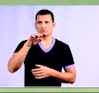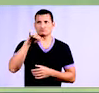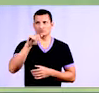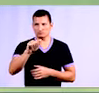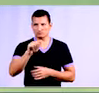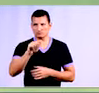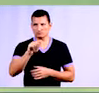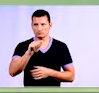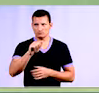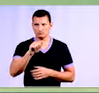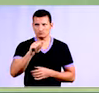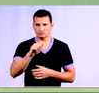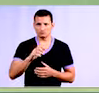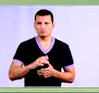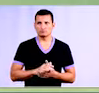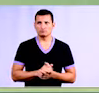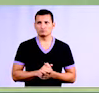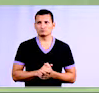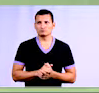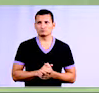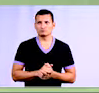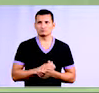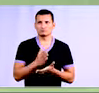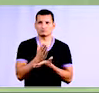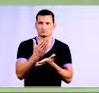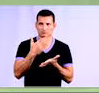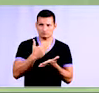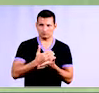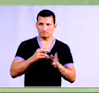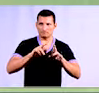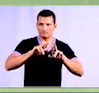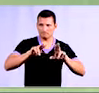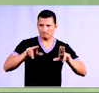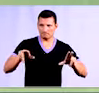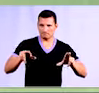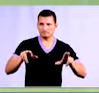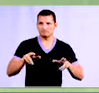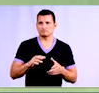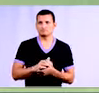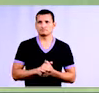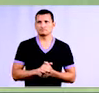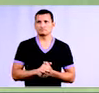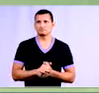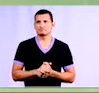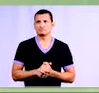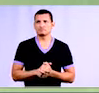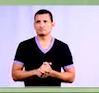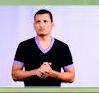espalhado na memória, dividido em vários pedaços, que não estão